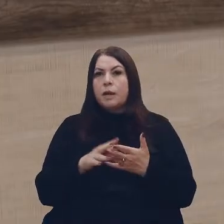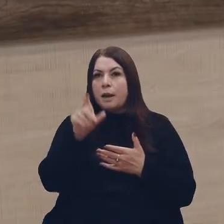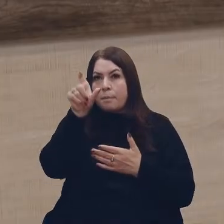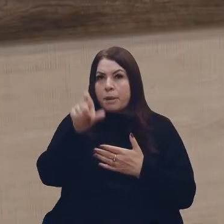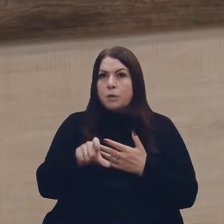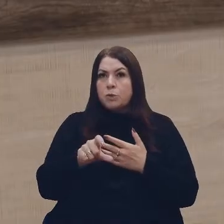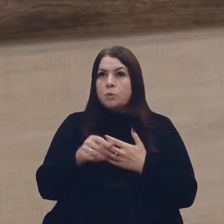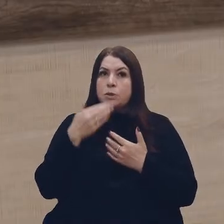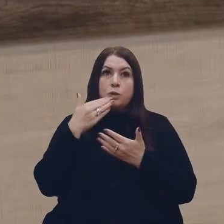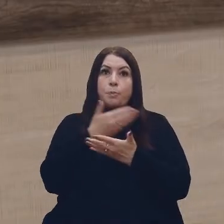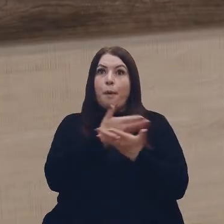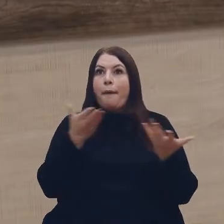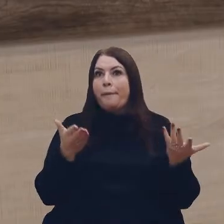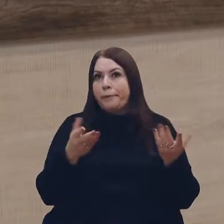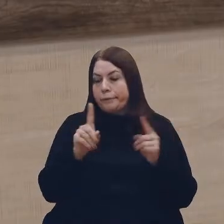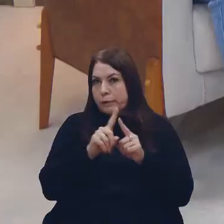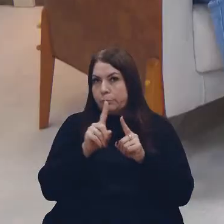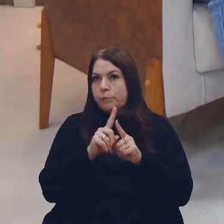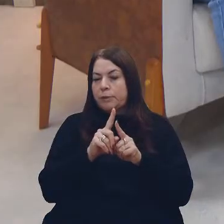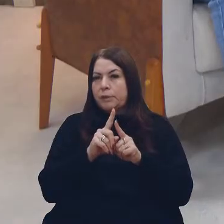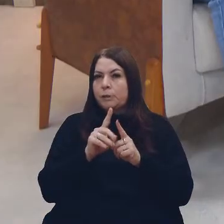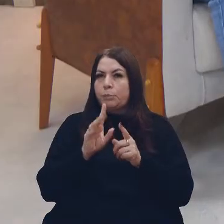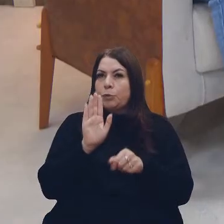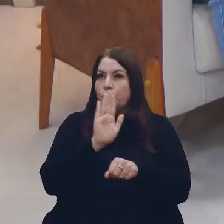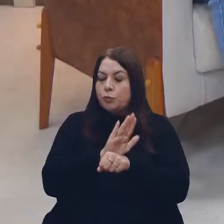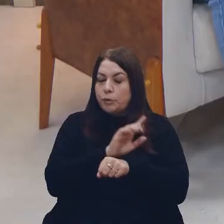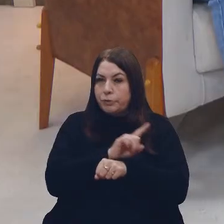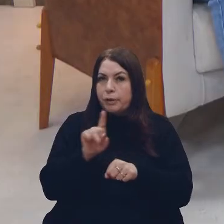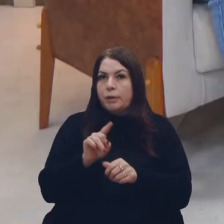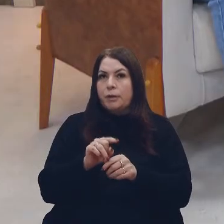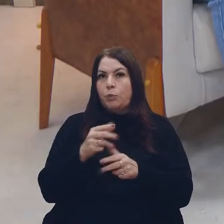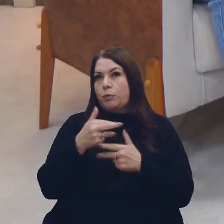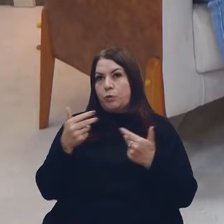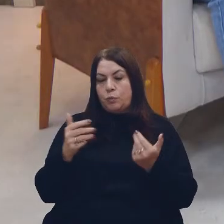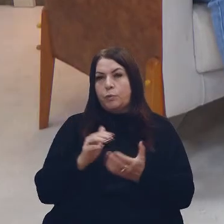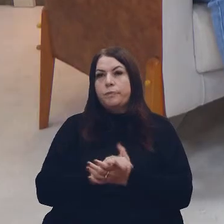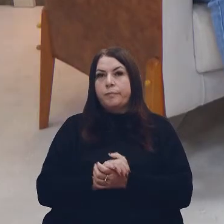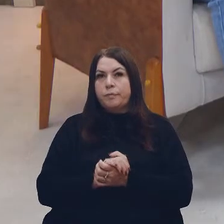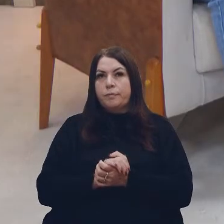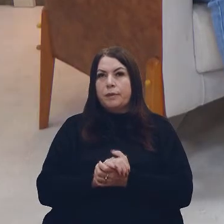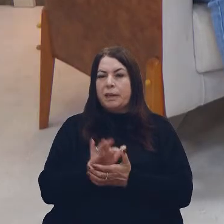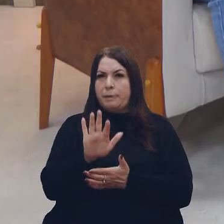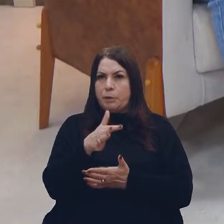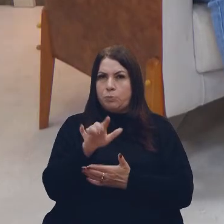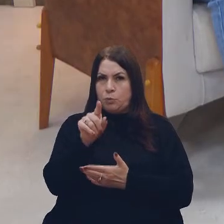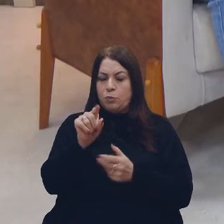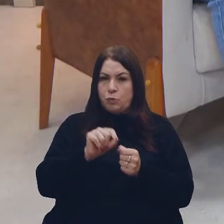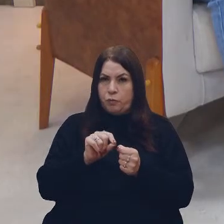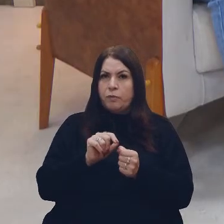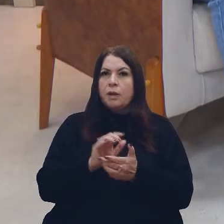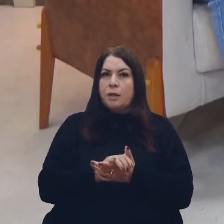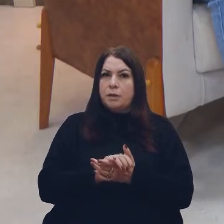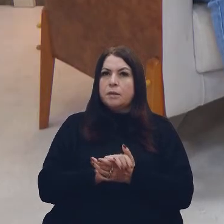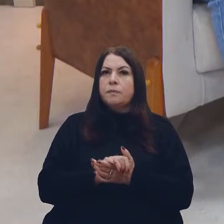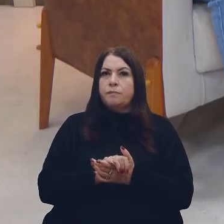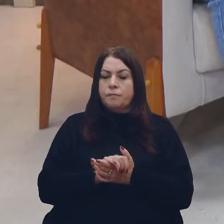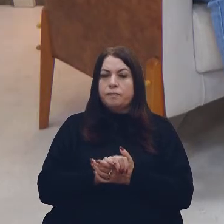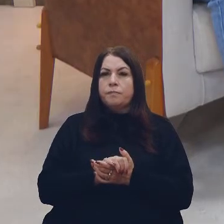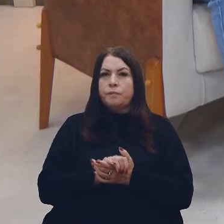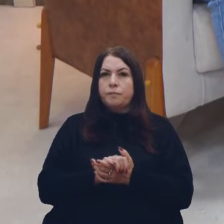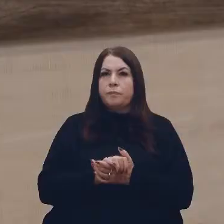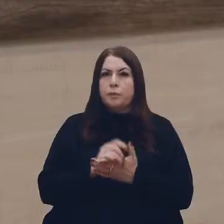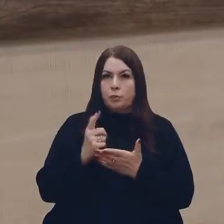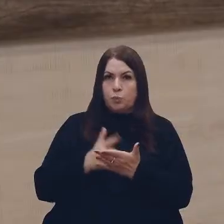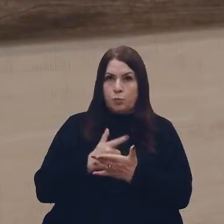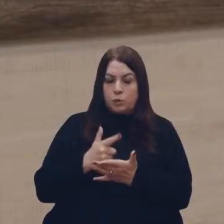sujeito se expõe no sentido de também contribuir com outros casos. É mais ou menos o que tu fazes aqui por meio